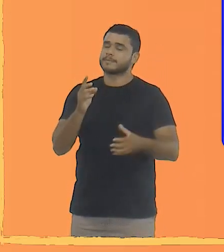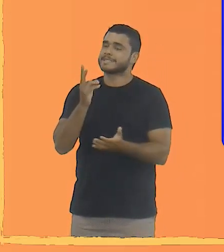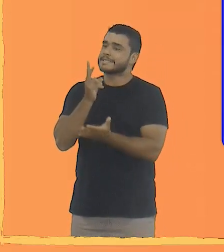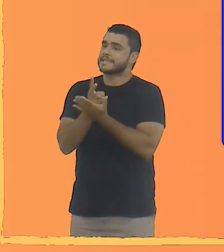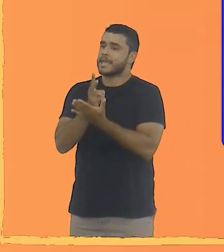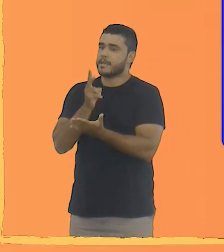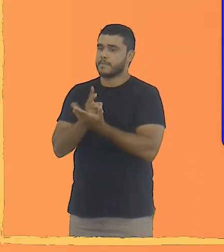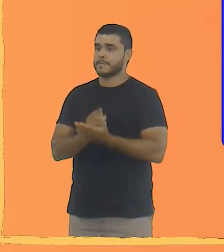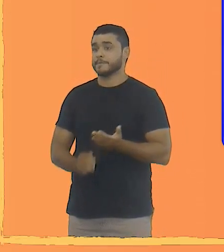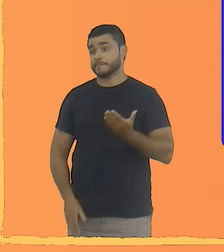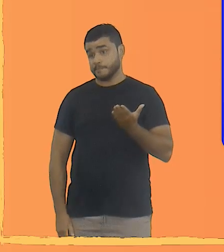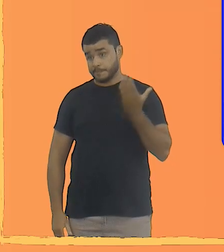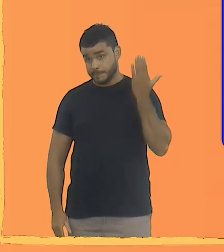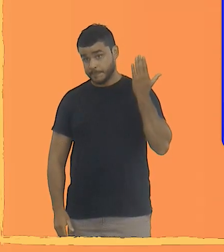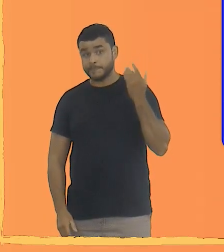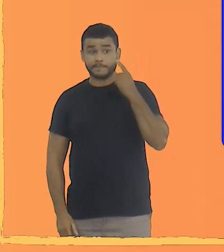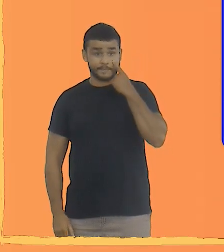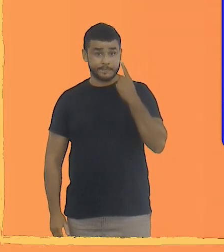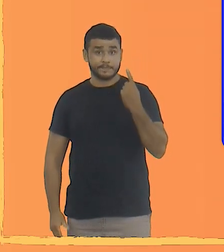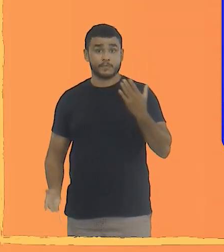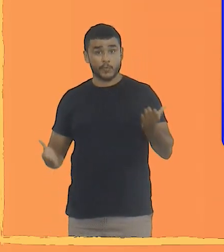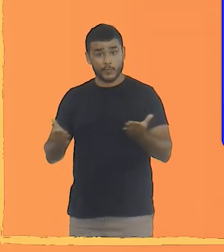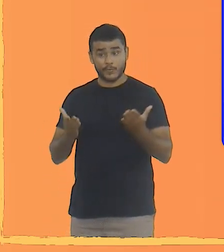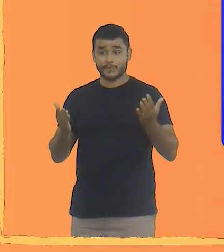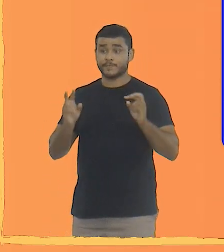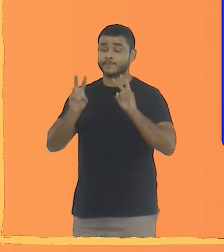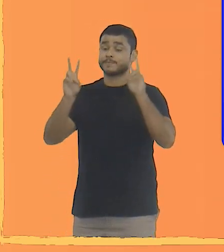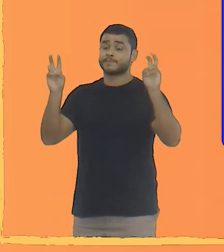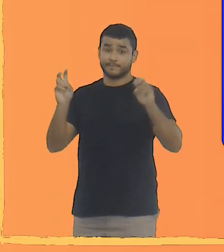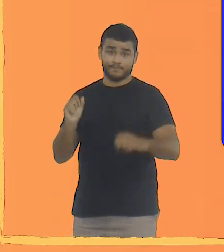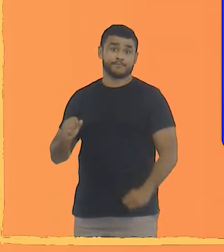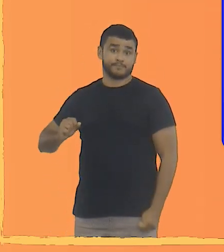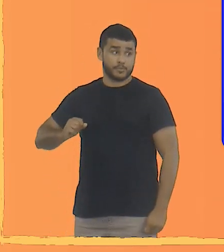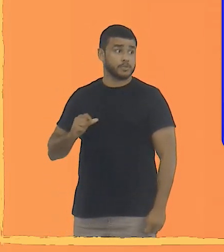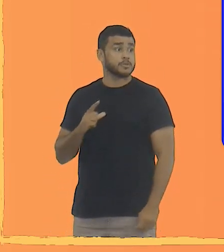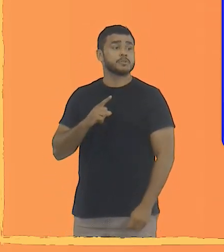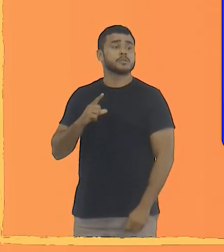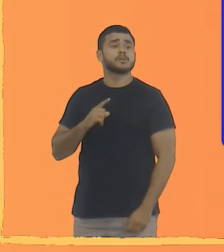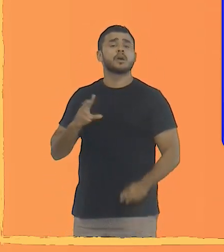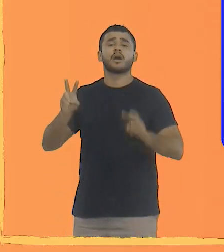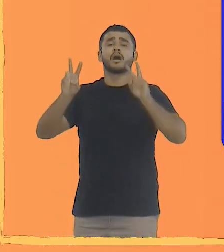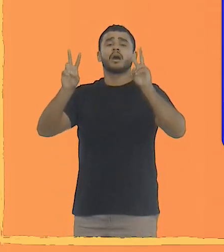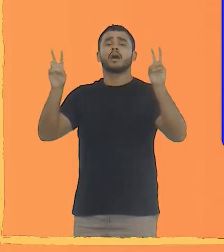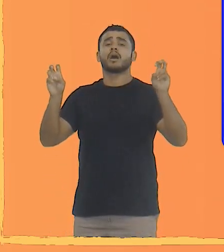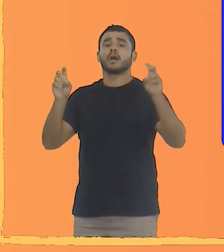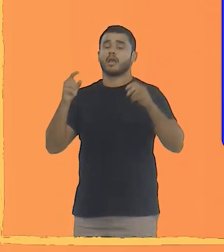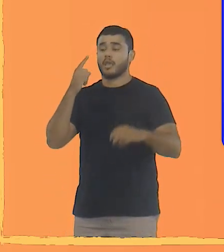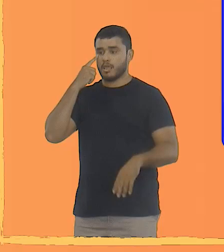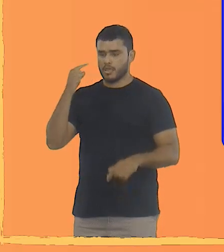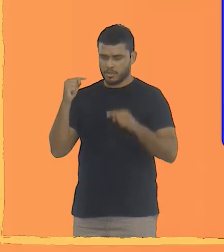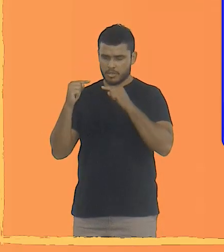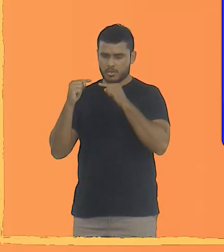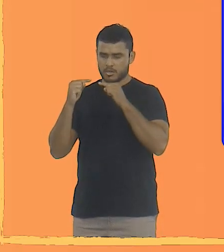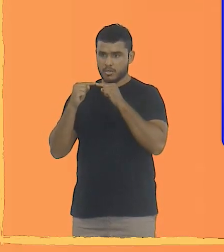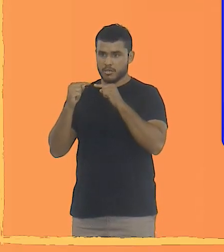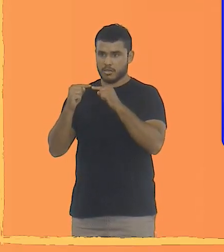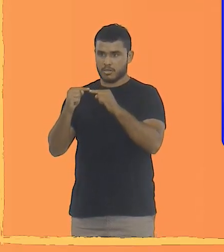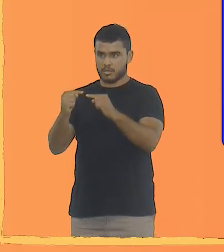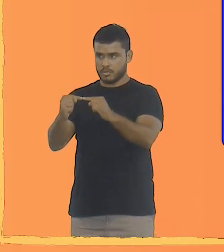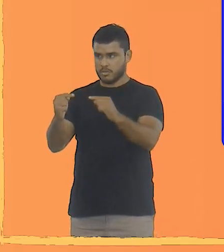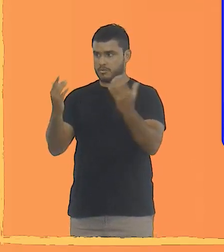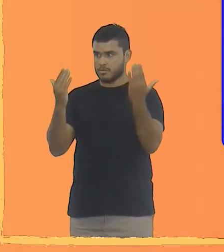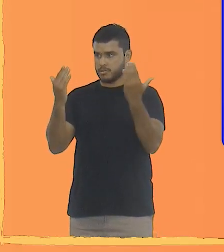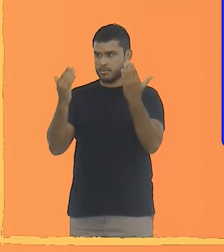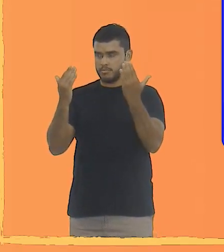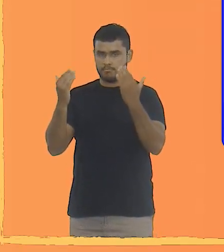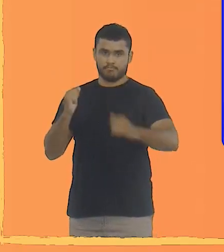dúvida nenhuma, é o assunto que vai ser trabalhado hoje. Hoje a gente vai trabalhar um pouquinho do assunto de análise combinatória, tá?